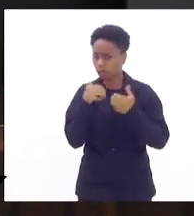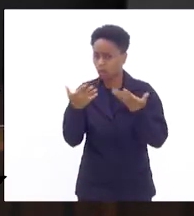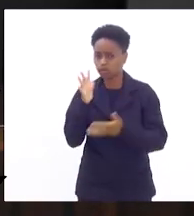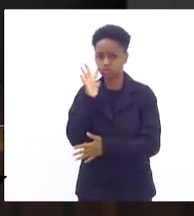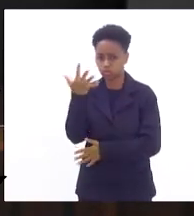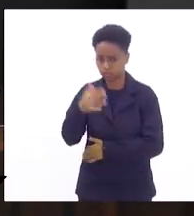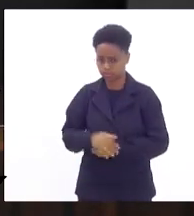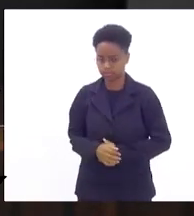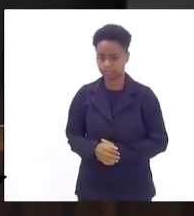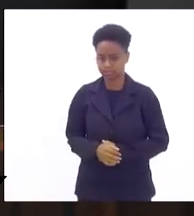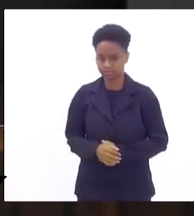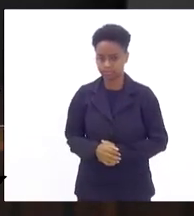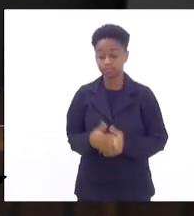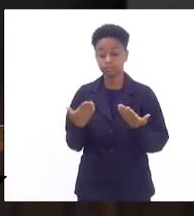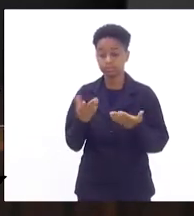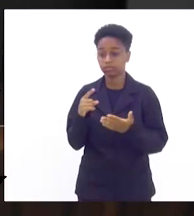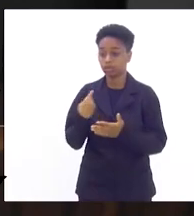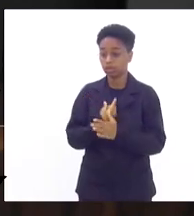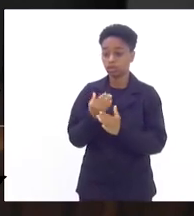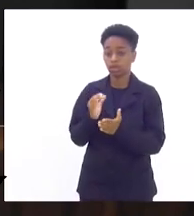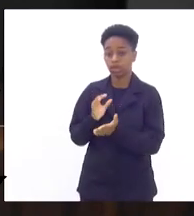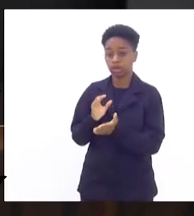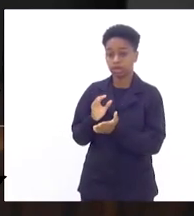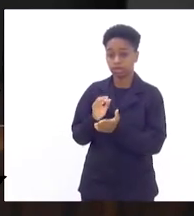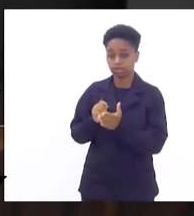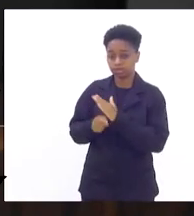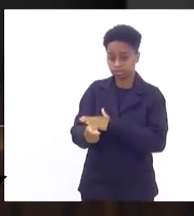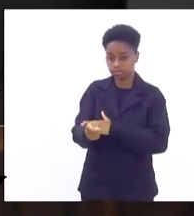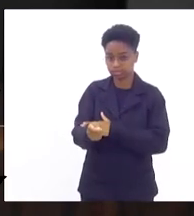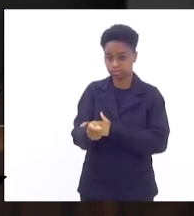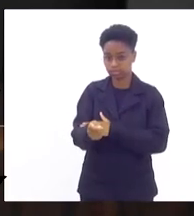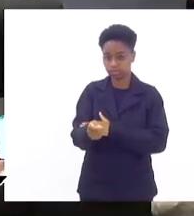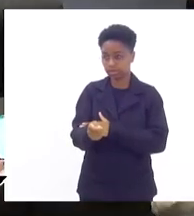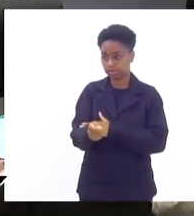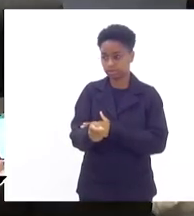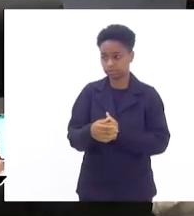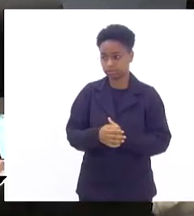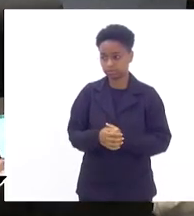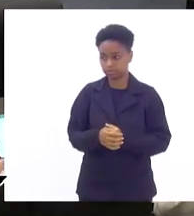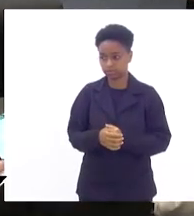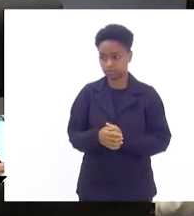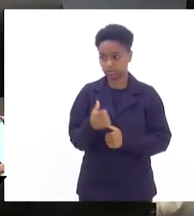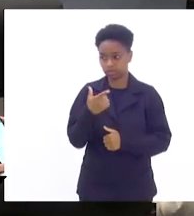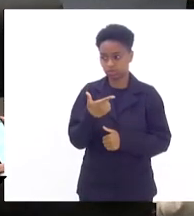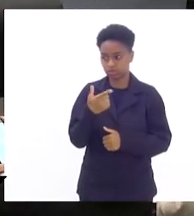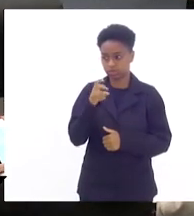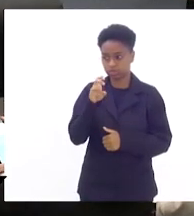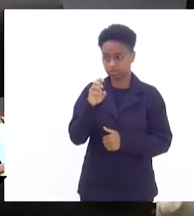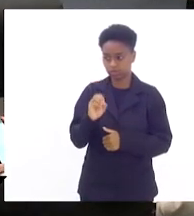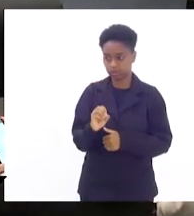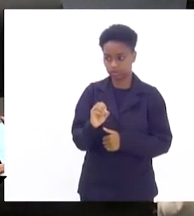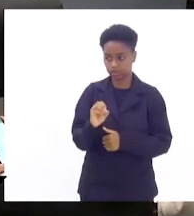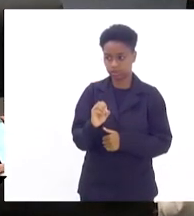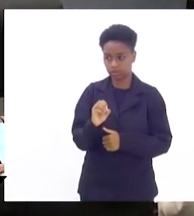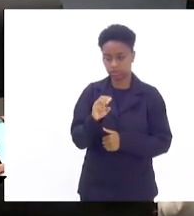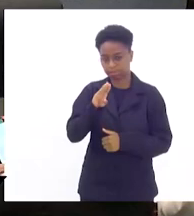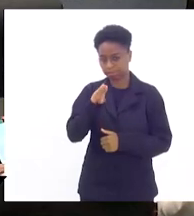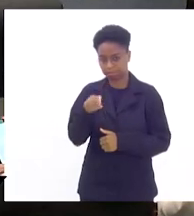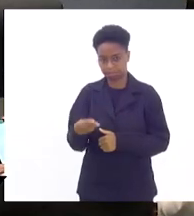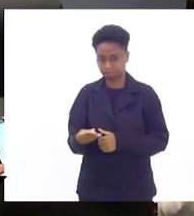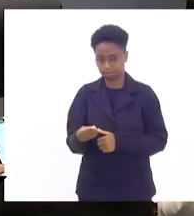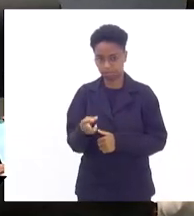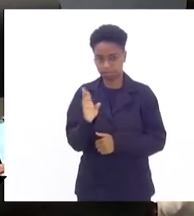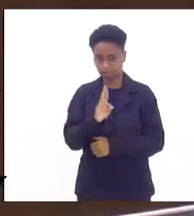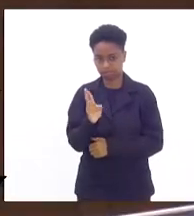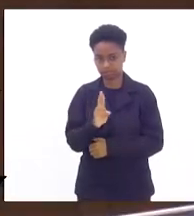favor. Nós vamos investir na Zona Oeste, nos próximos 5 anos, R$ 255 milhões de reais